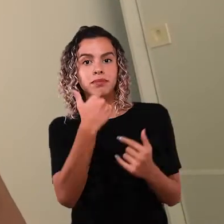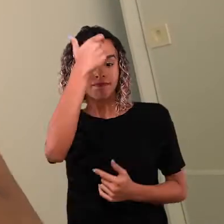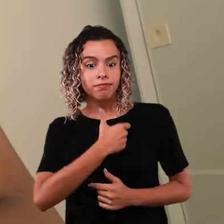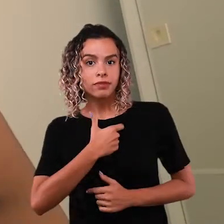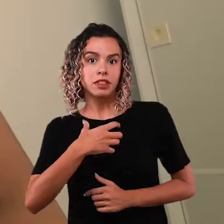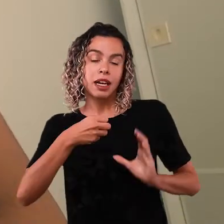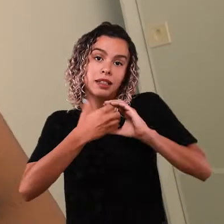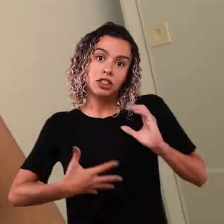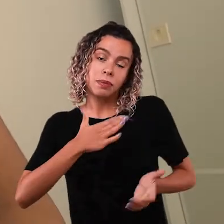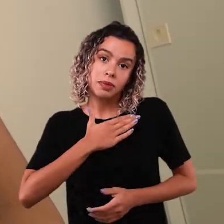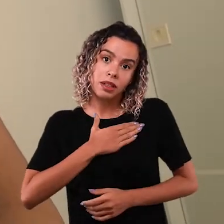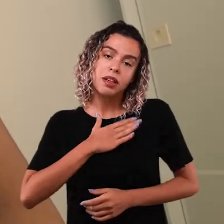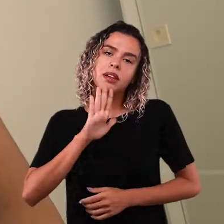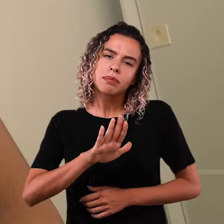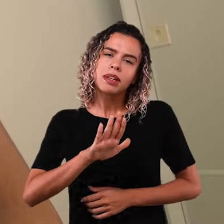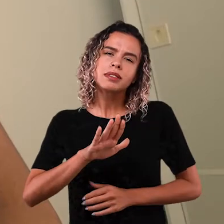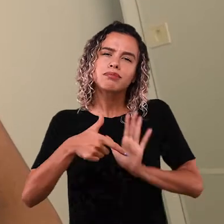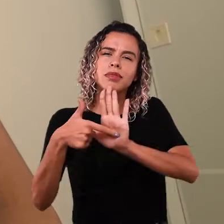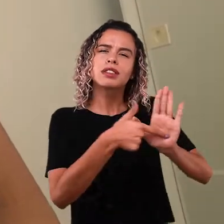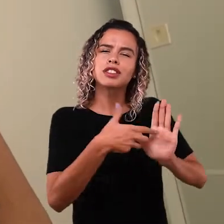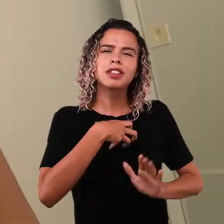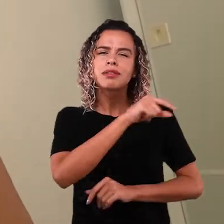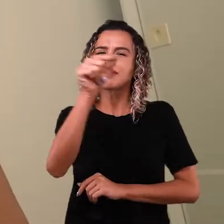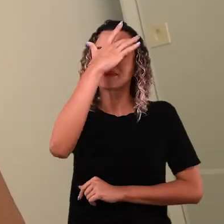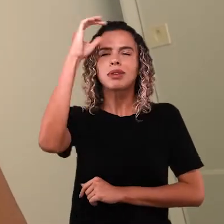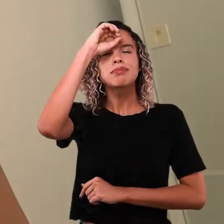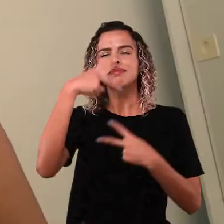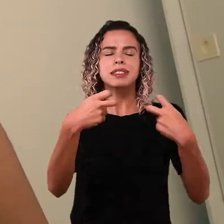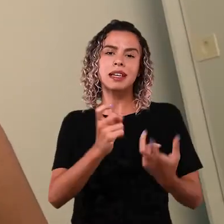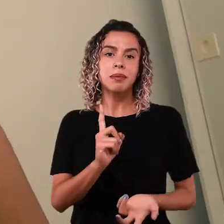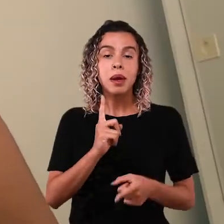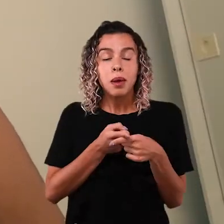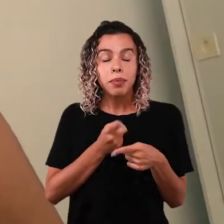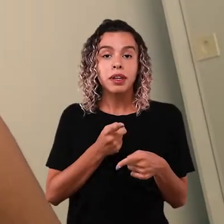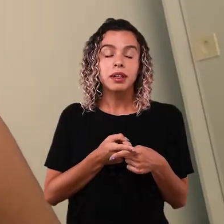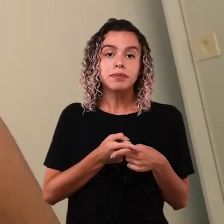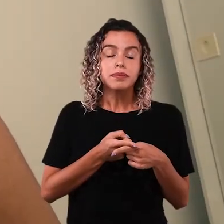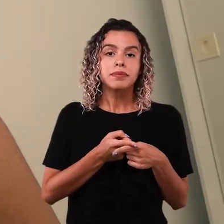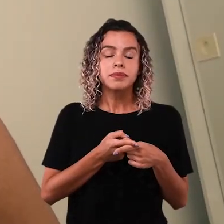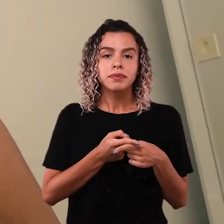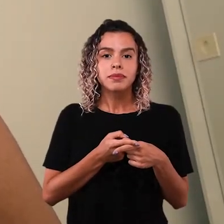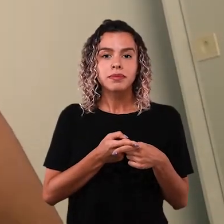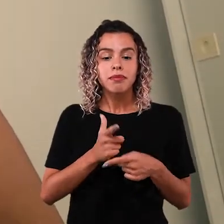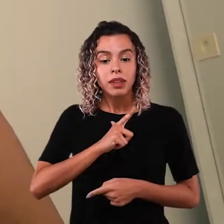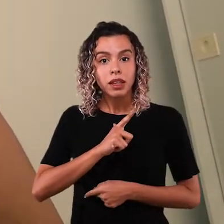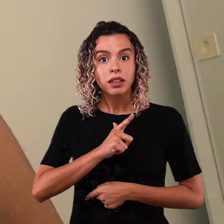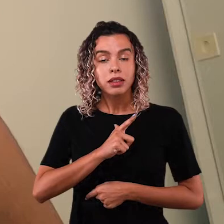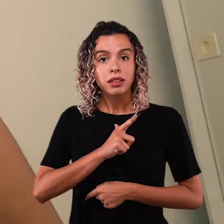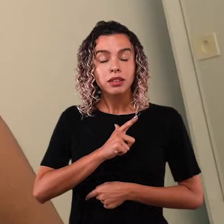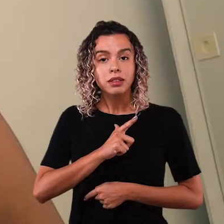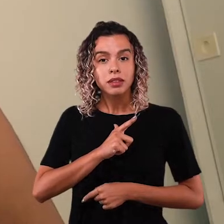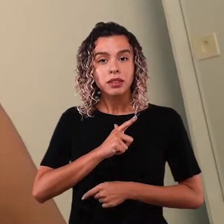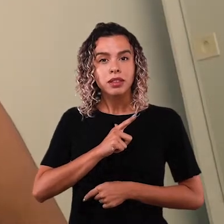mas que eram passadas de uma maneira totalmente desapercebida. Até porque existe muito, né, dessa